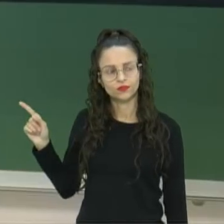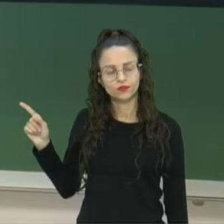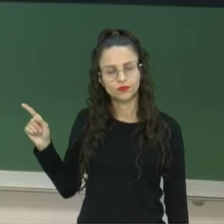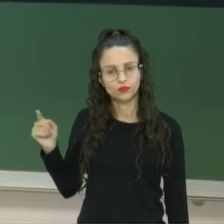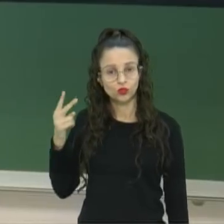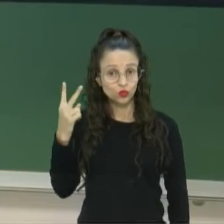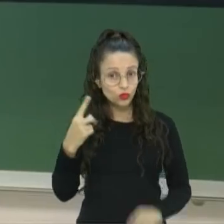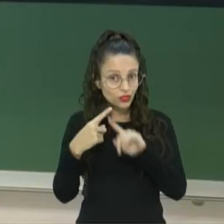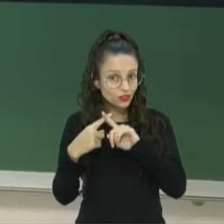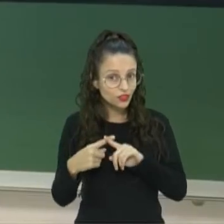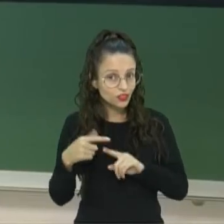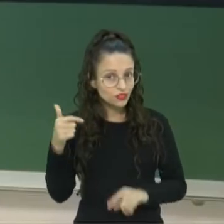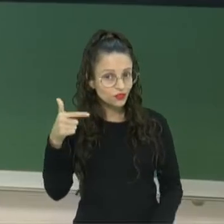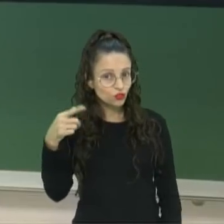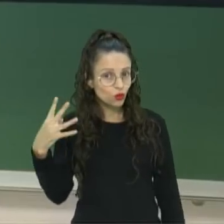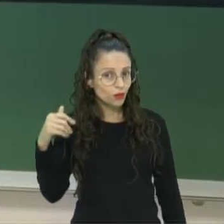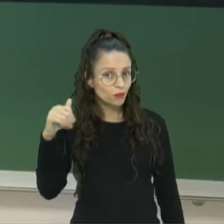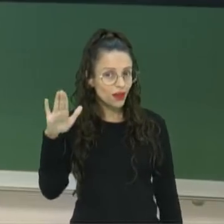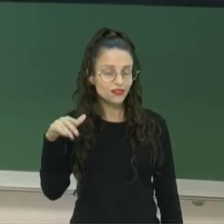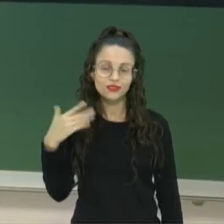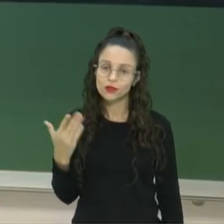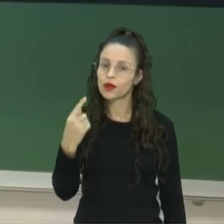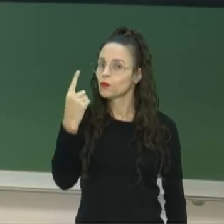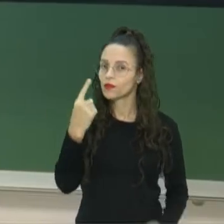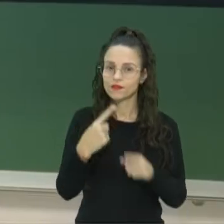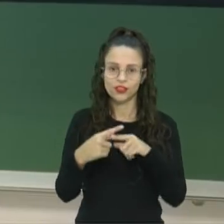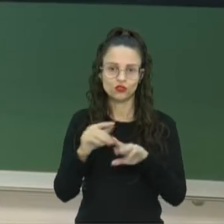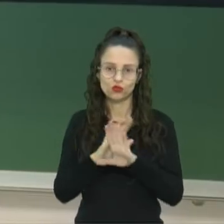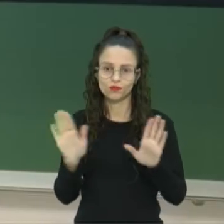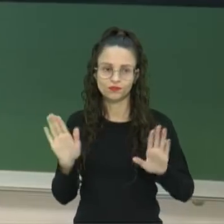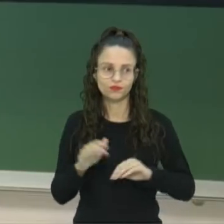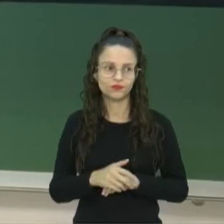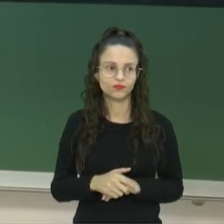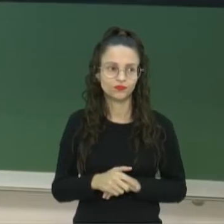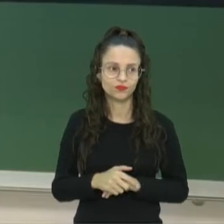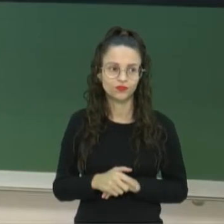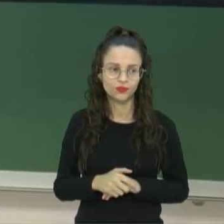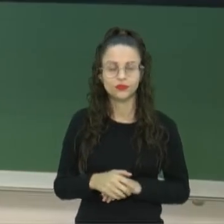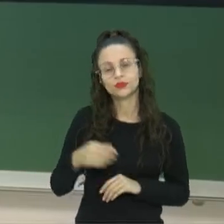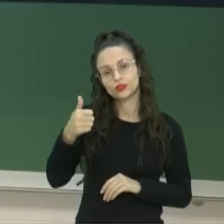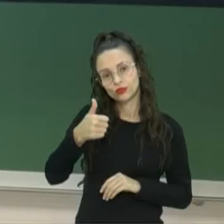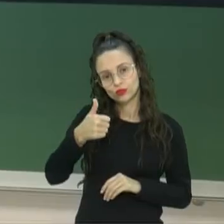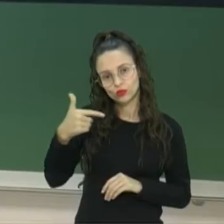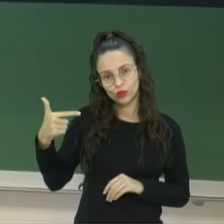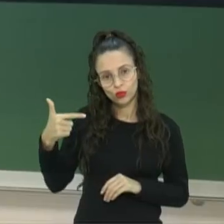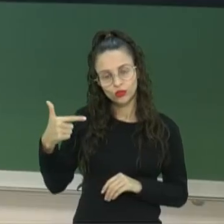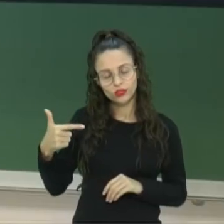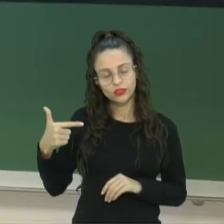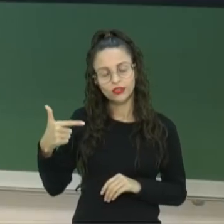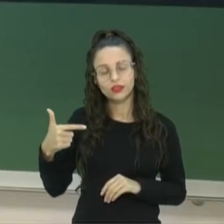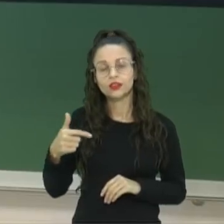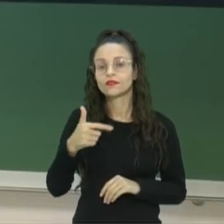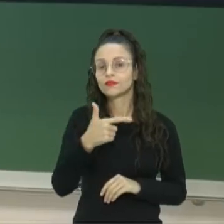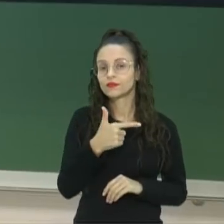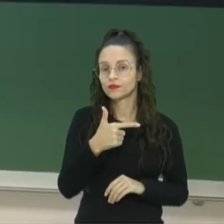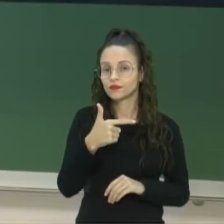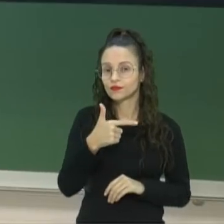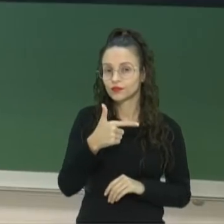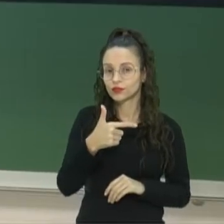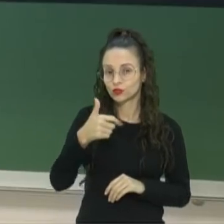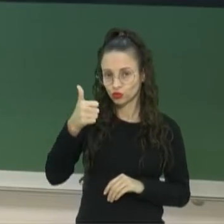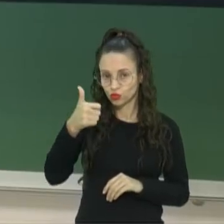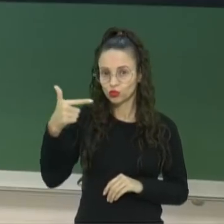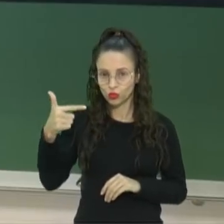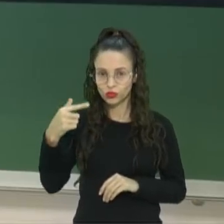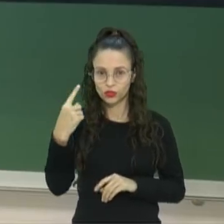dá 24. Já passou. Então, é uma vez só. 1 vezes 12, 24. 1 vezes 12,